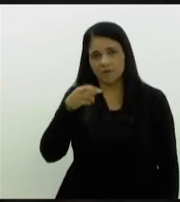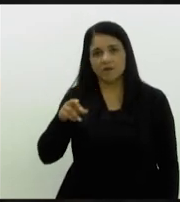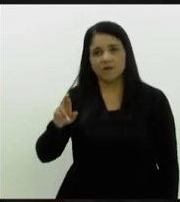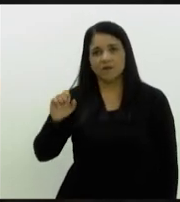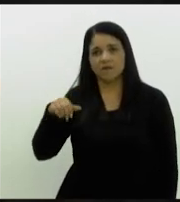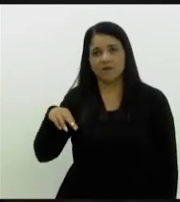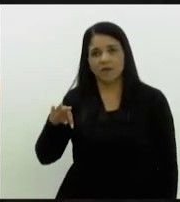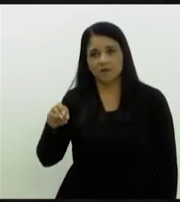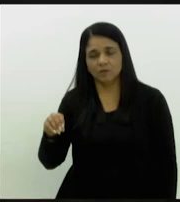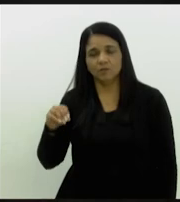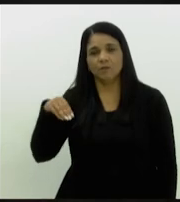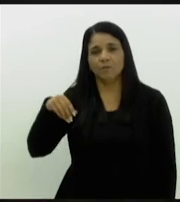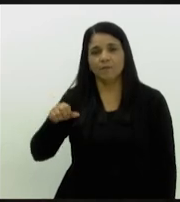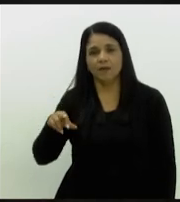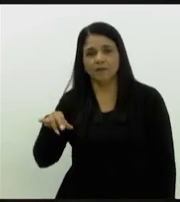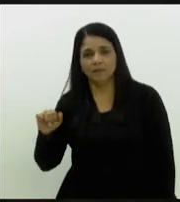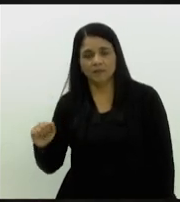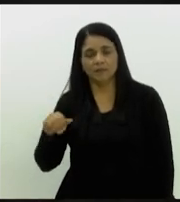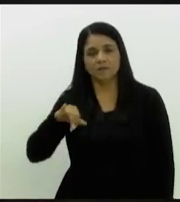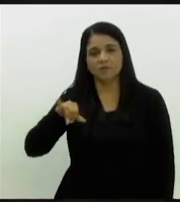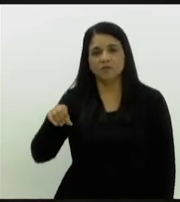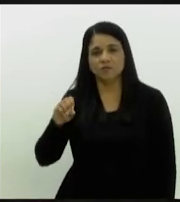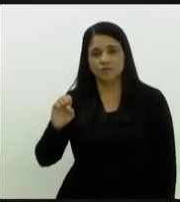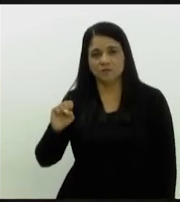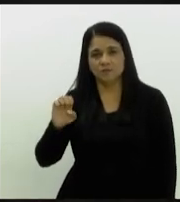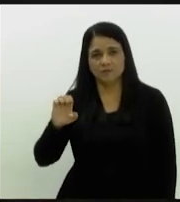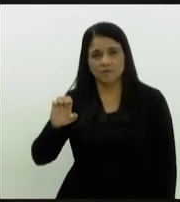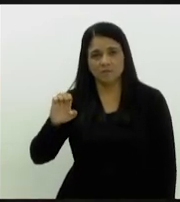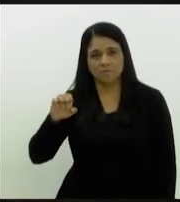MST, Josemar e Dani